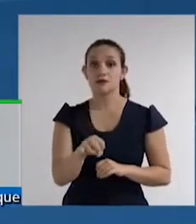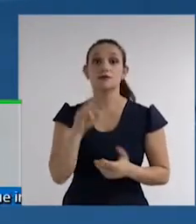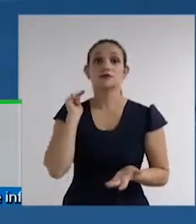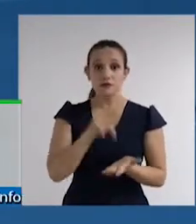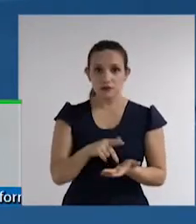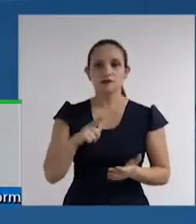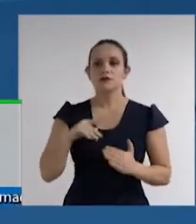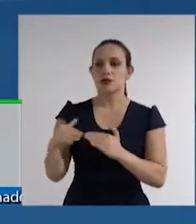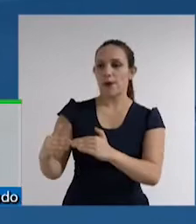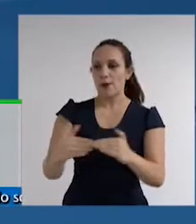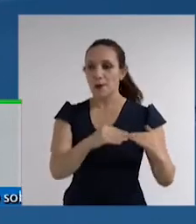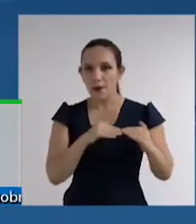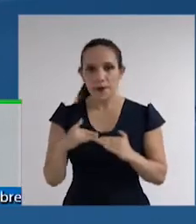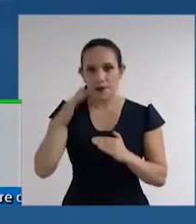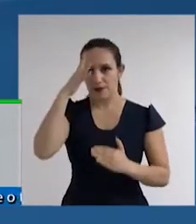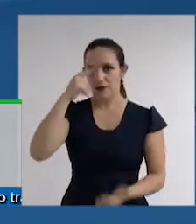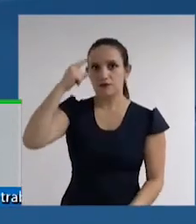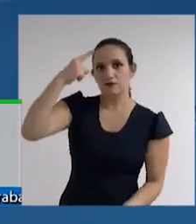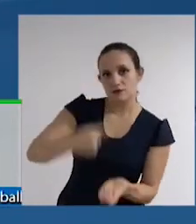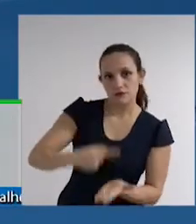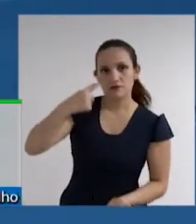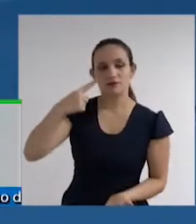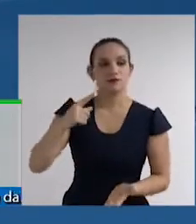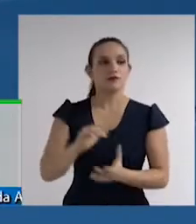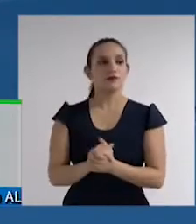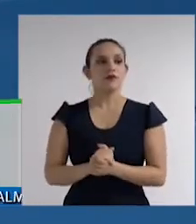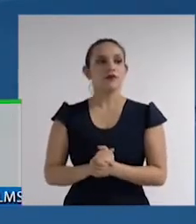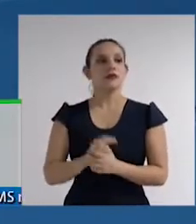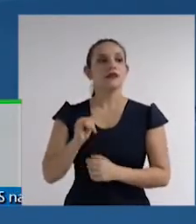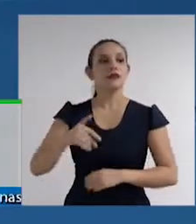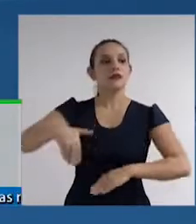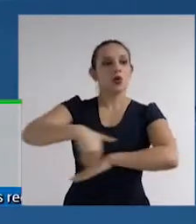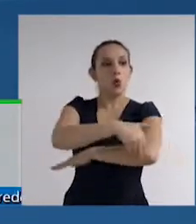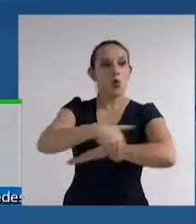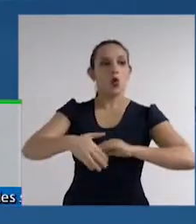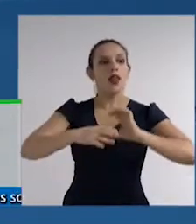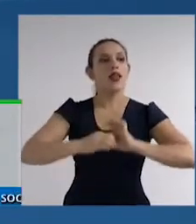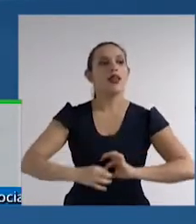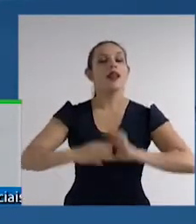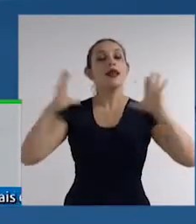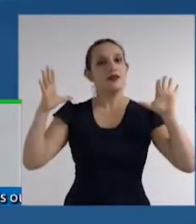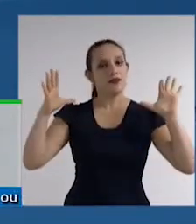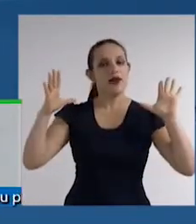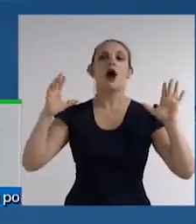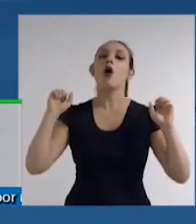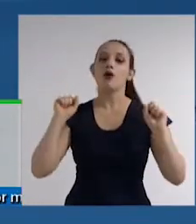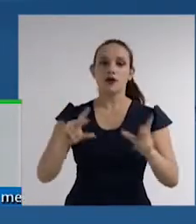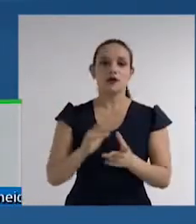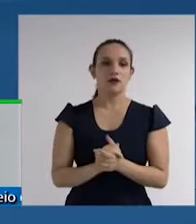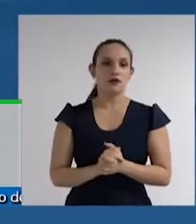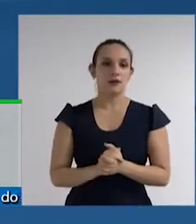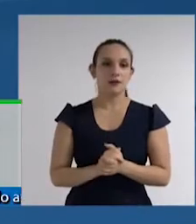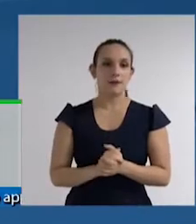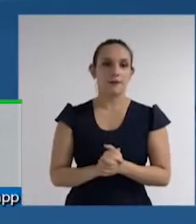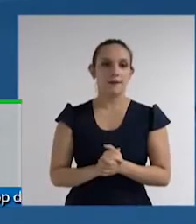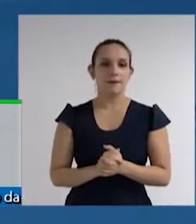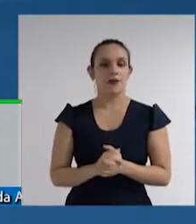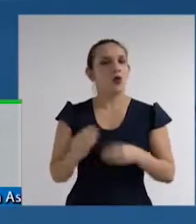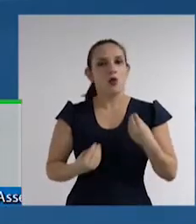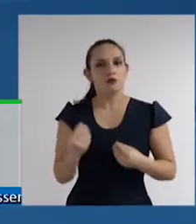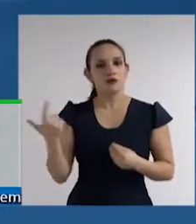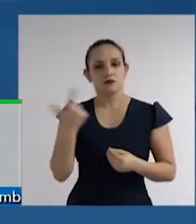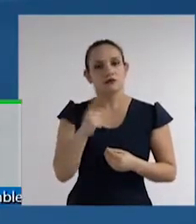chegar num consenso e as estradas estiverem desbloqueadas, porque aí o governador tem razão, como é que você vai negociar com tudo